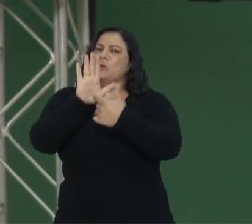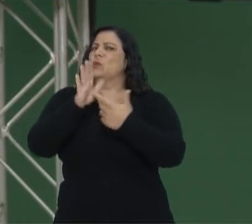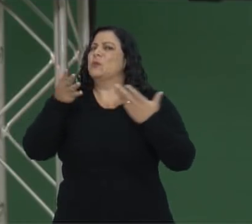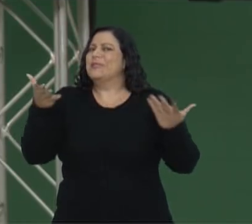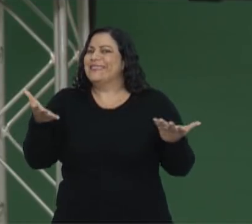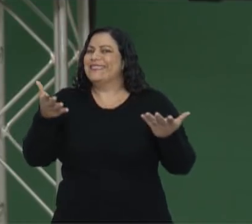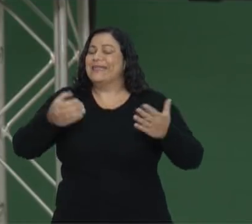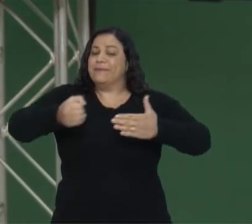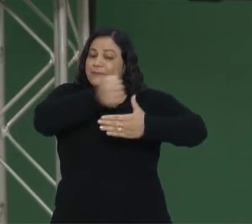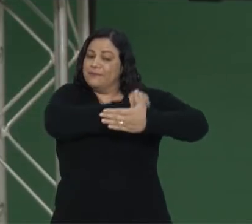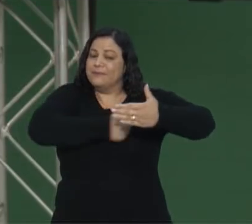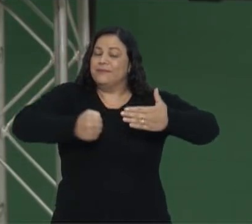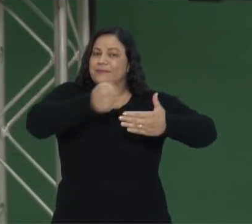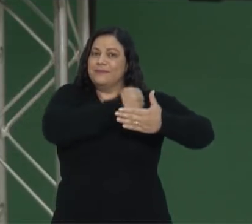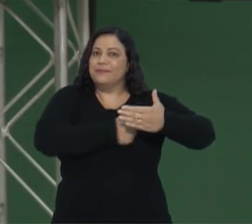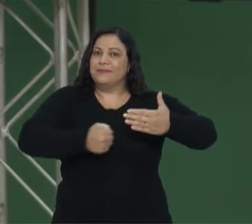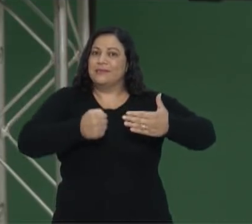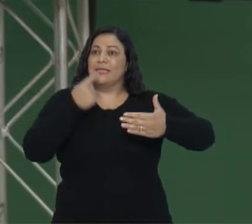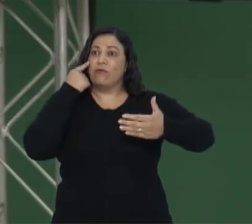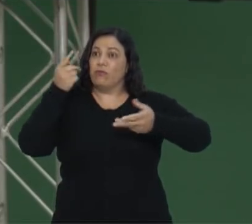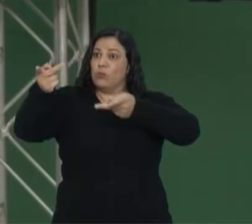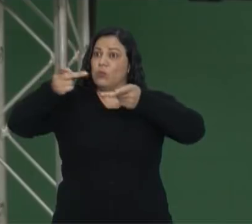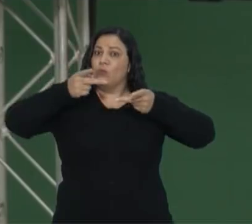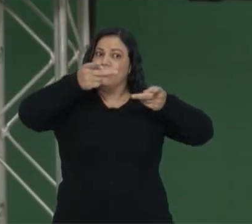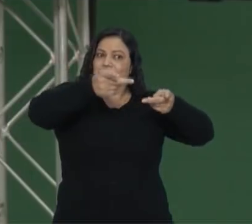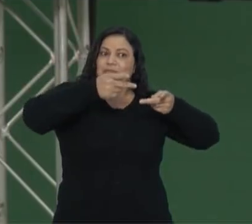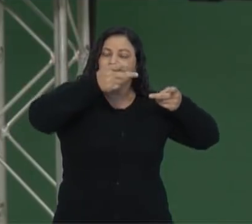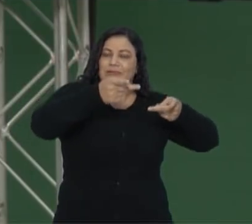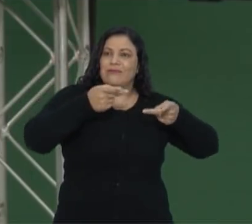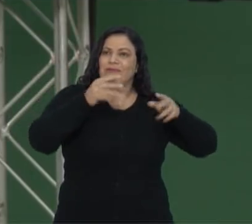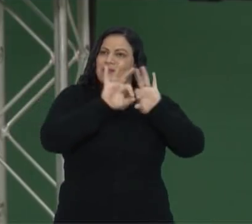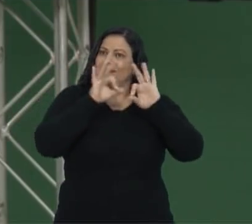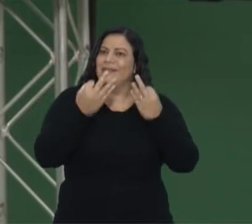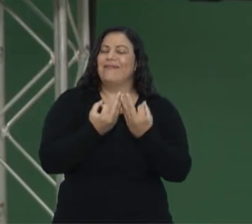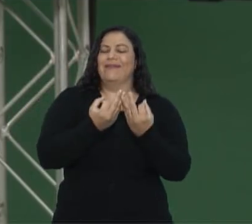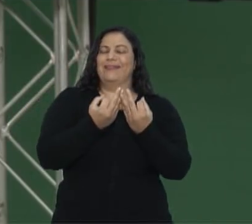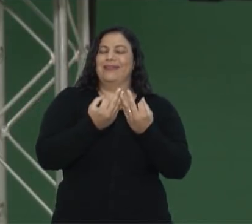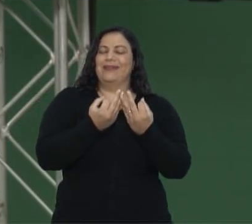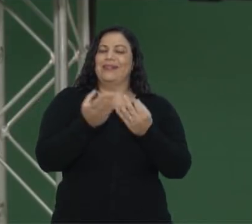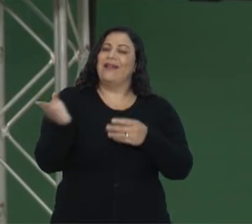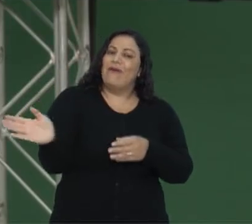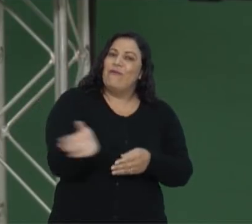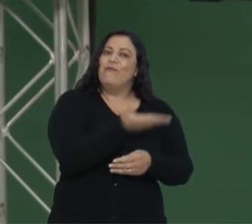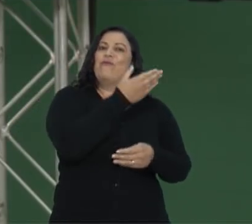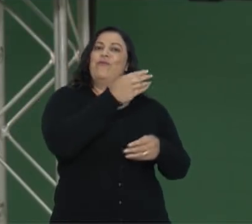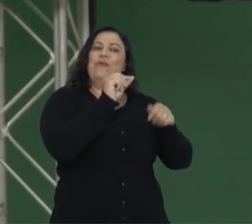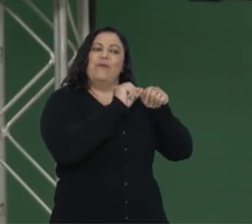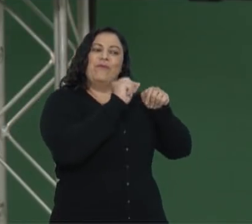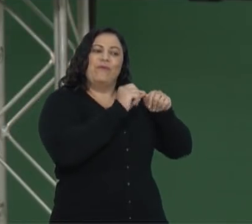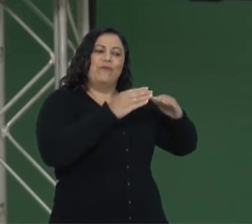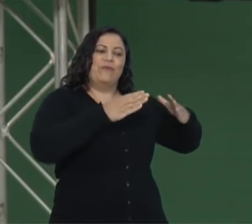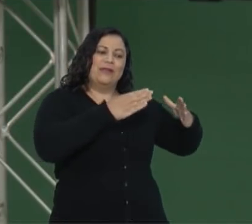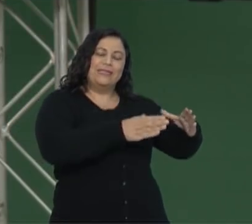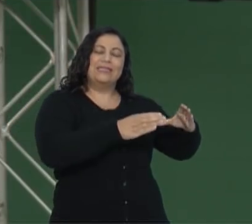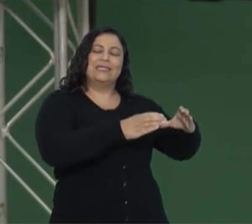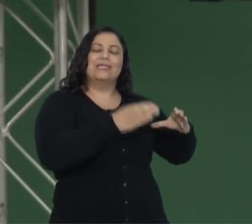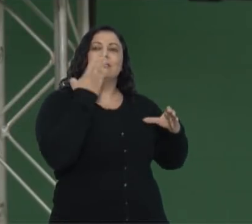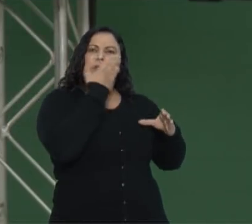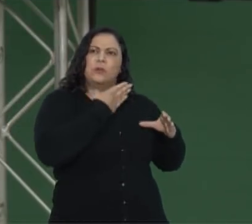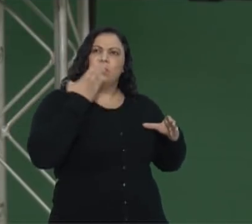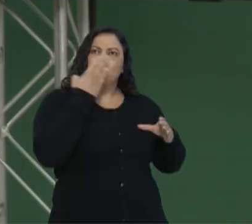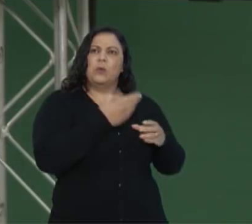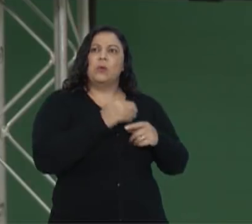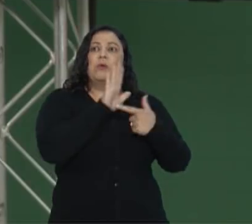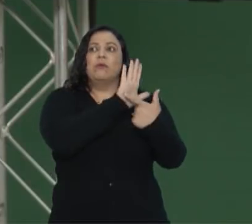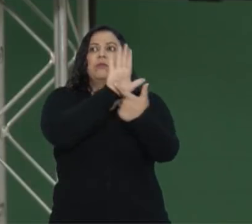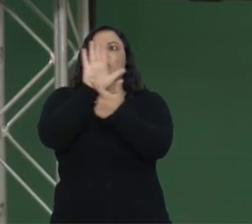fazer uma receita. Convida o pessoal da tua casa para fazer um bolo. E vai mostrando cada um dos reagentes e